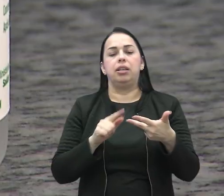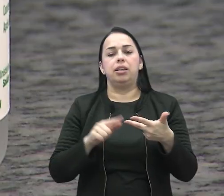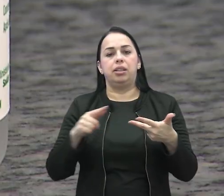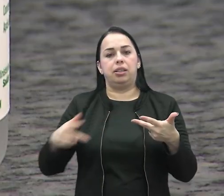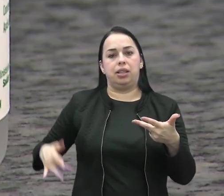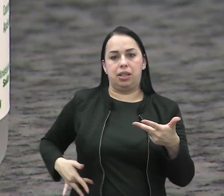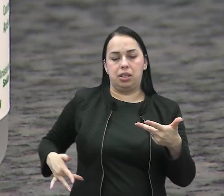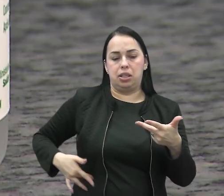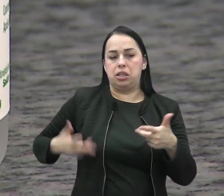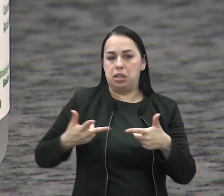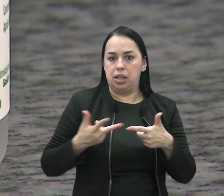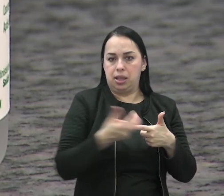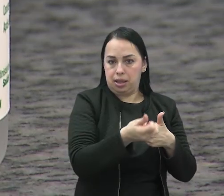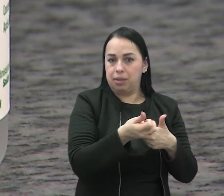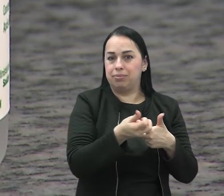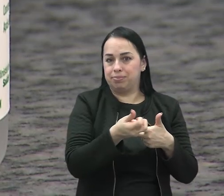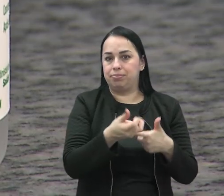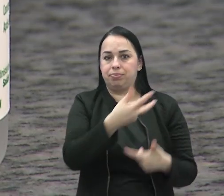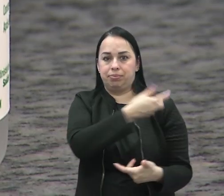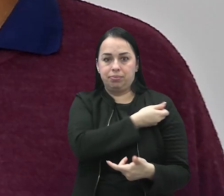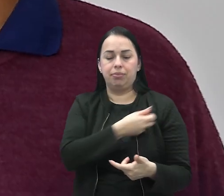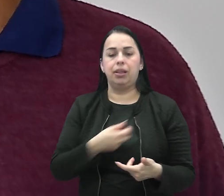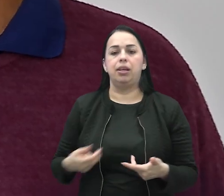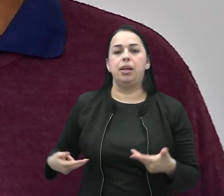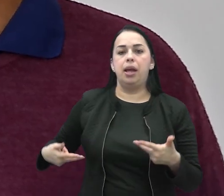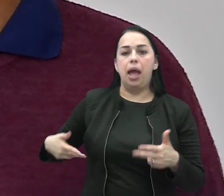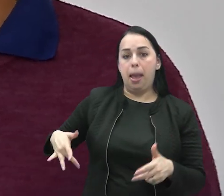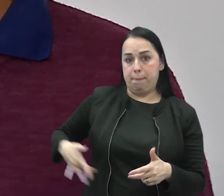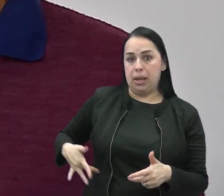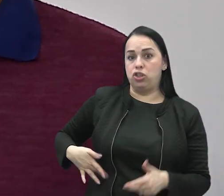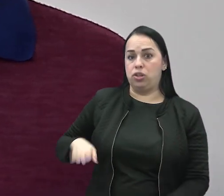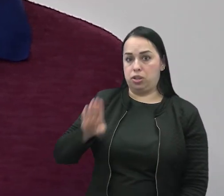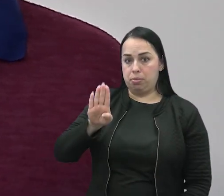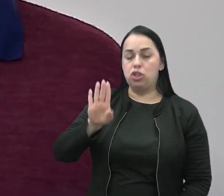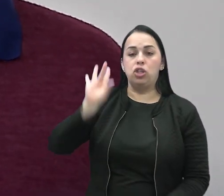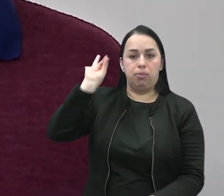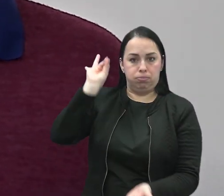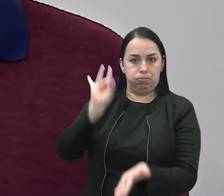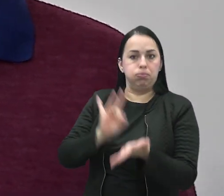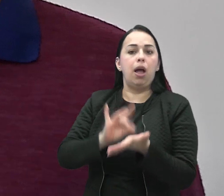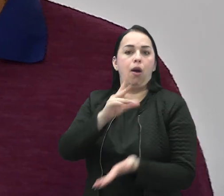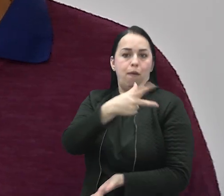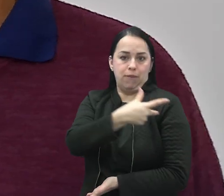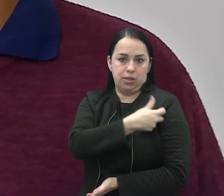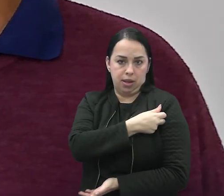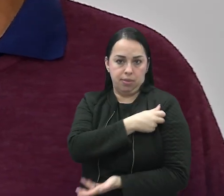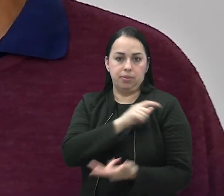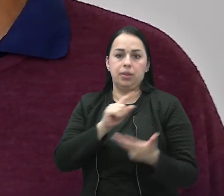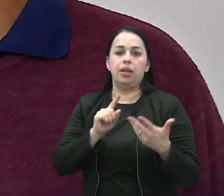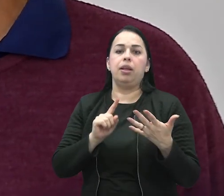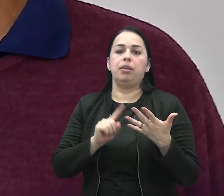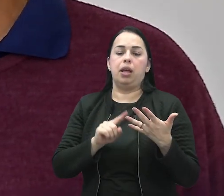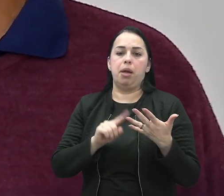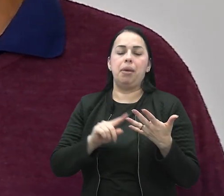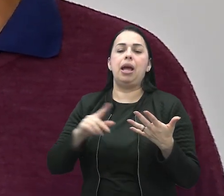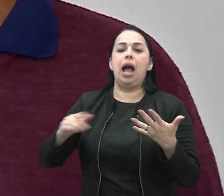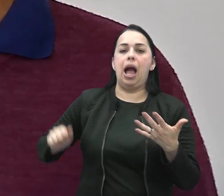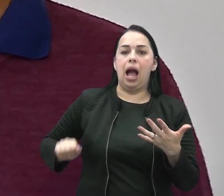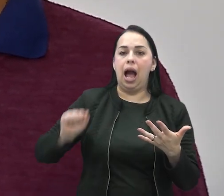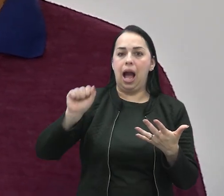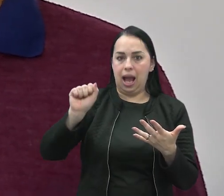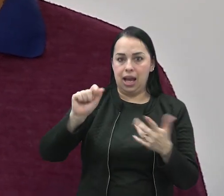tipos específicos das hepatites virais. A hepatite B ela já faz parte do calendário oficial, né? A hepatite A também